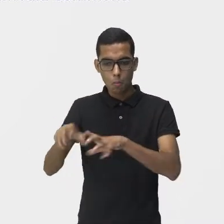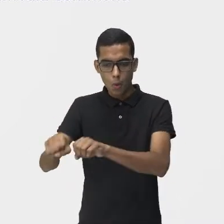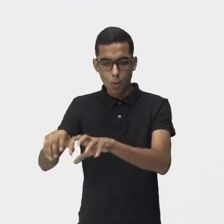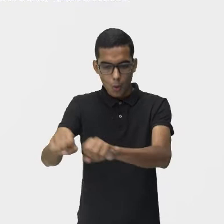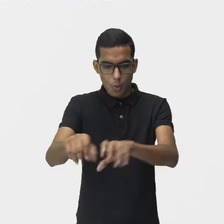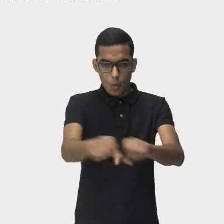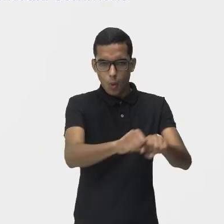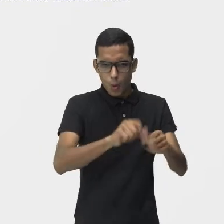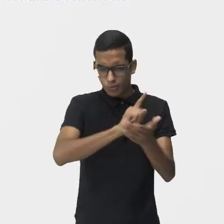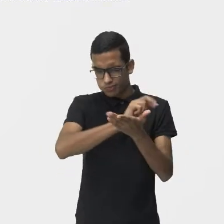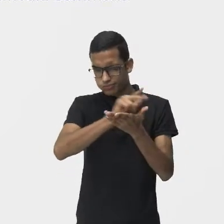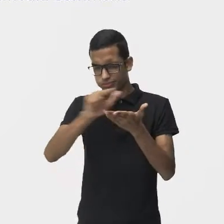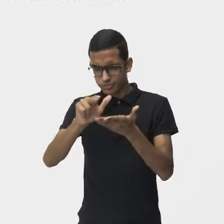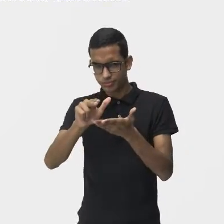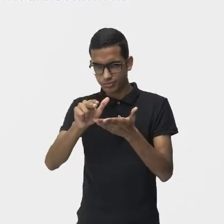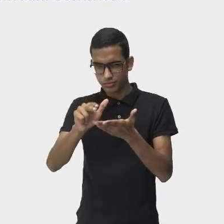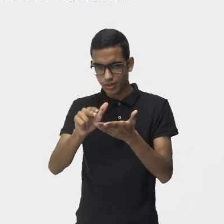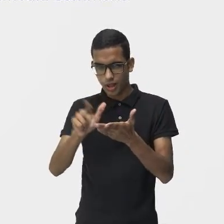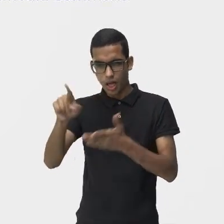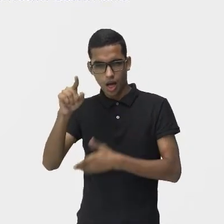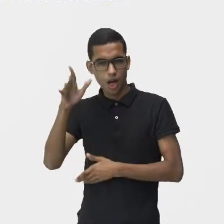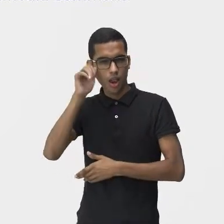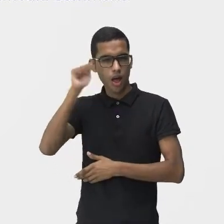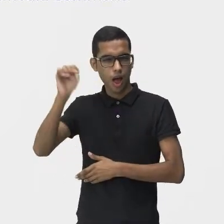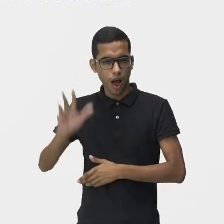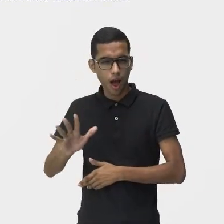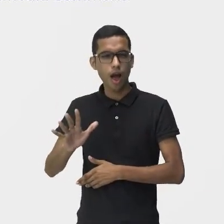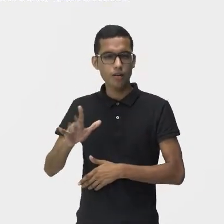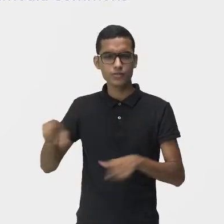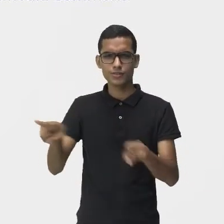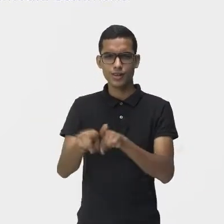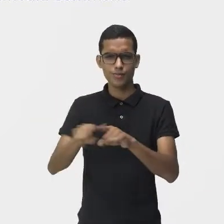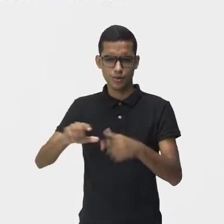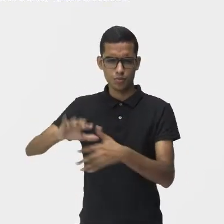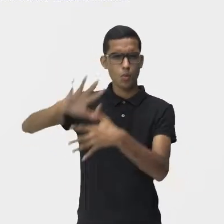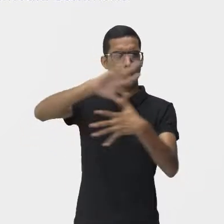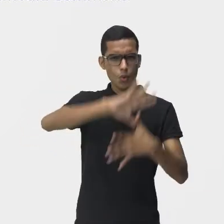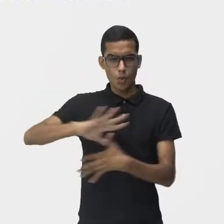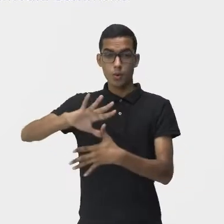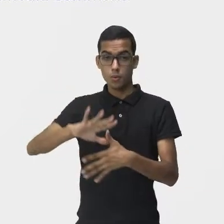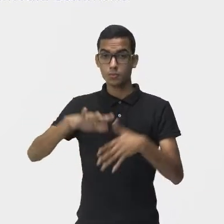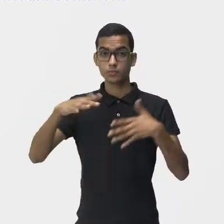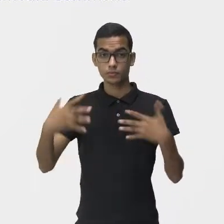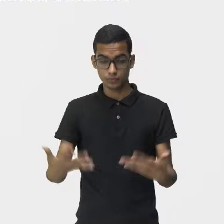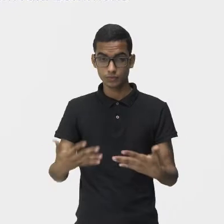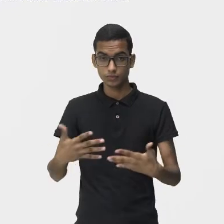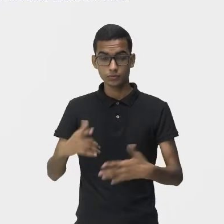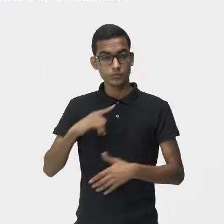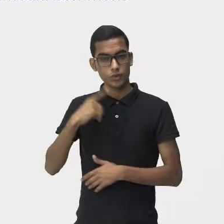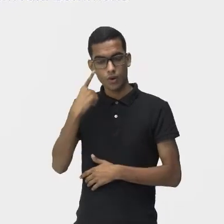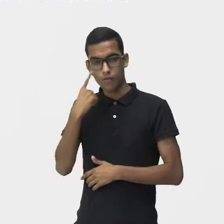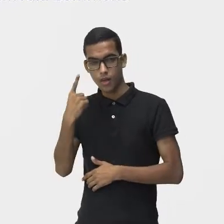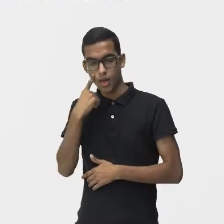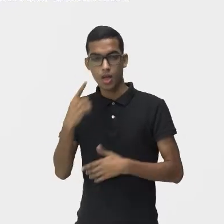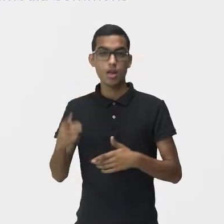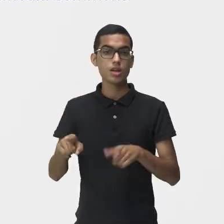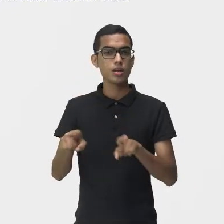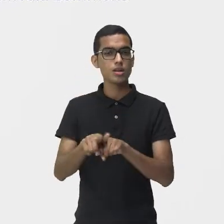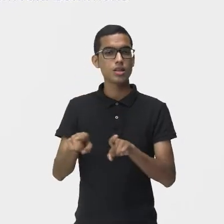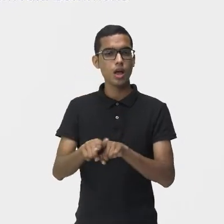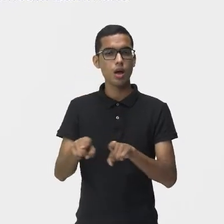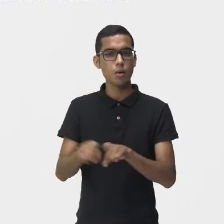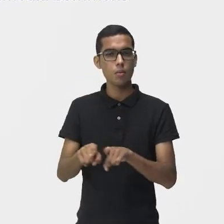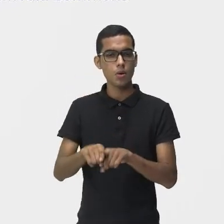colônias seriam abolidas pelos jacobinos. Vamos ter também os jacobinos pegando as grandes propriedades da alta burguesia,